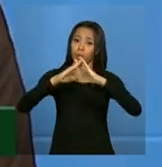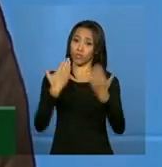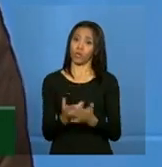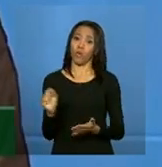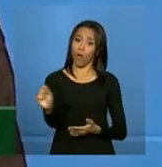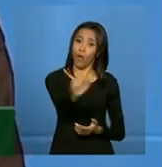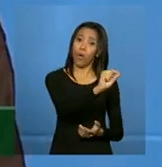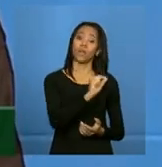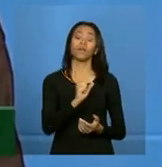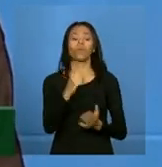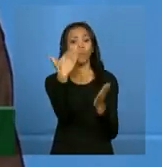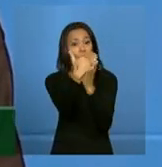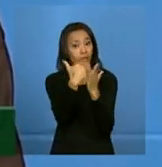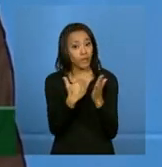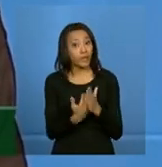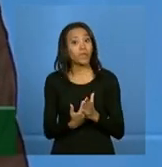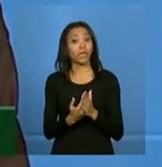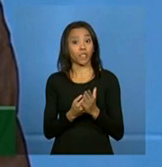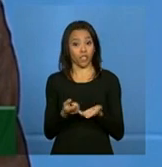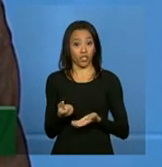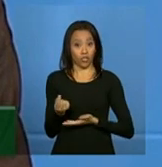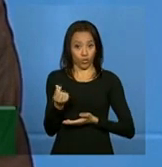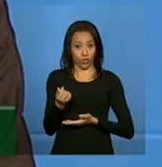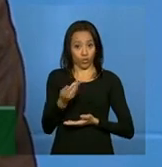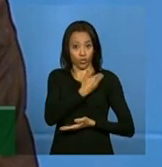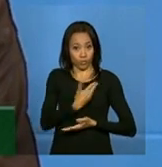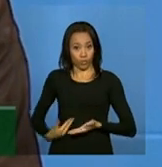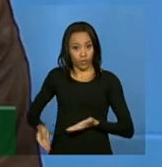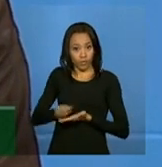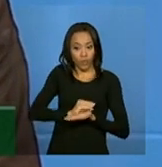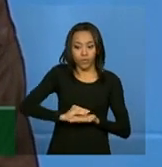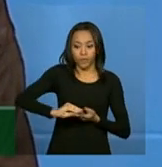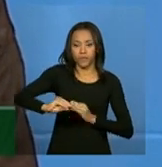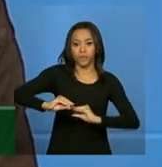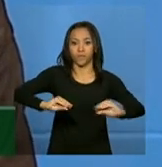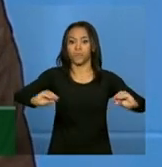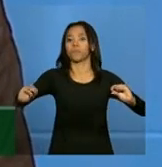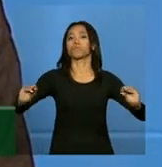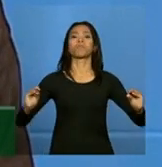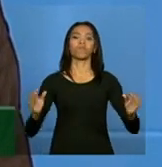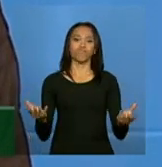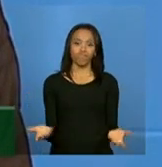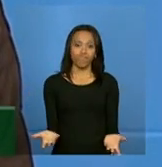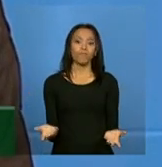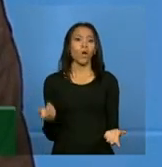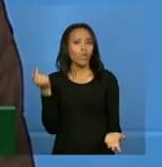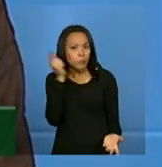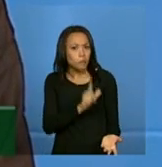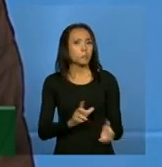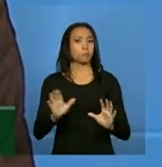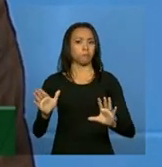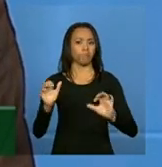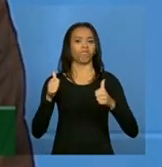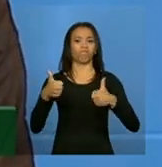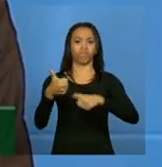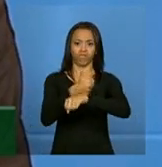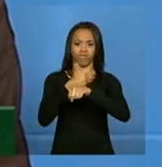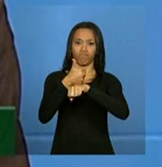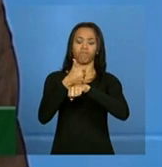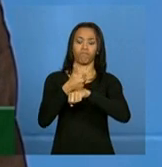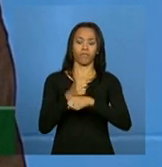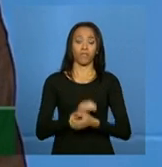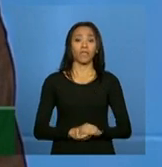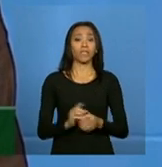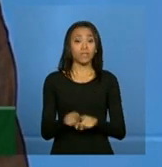de programas de transferência de renda, realmente pode ter sua efetividade. E as condicionalidades, por exemplo, de financiamento vindo